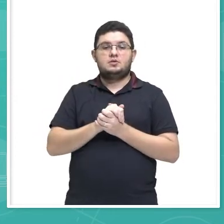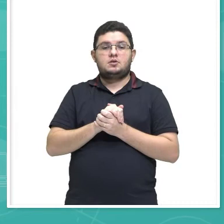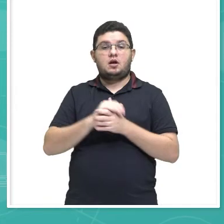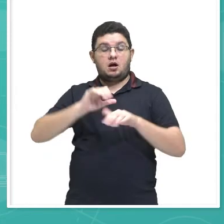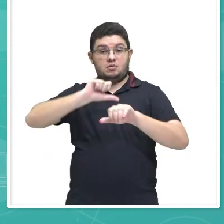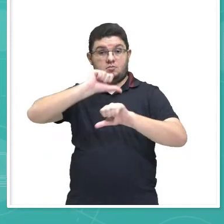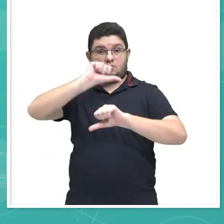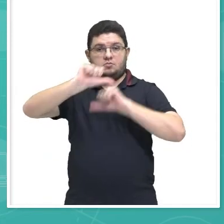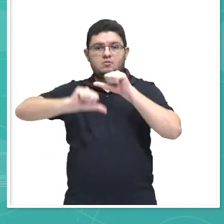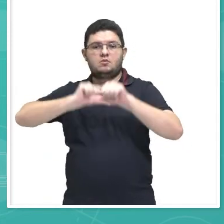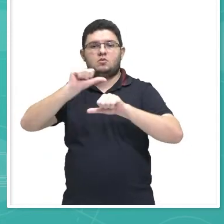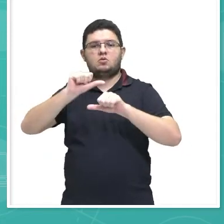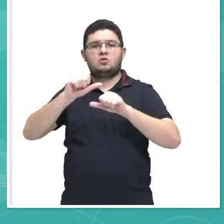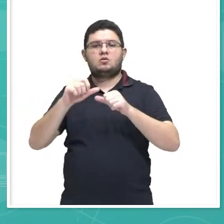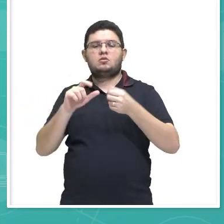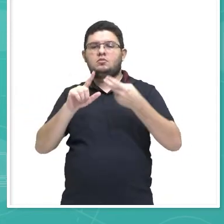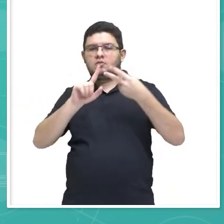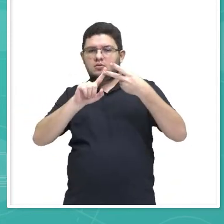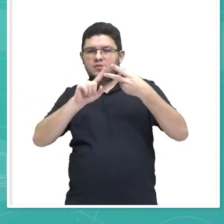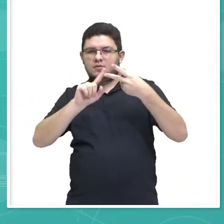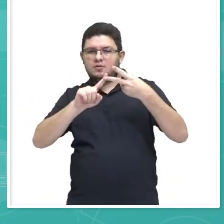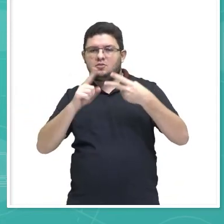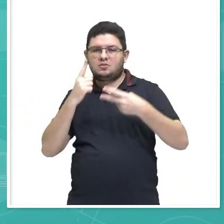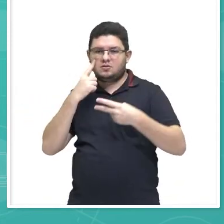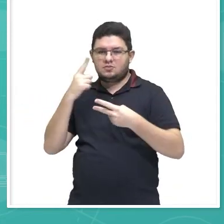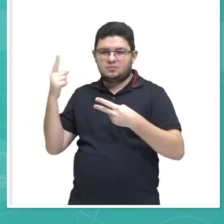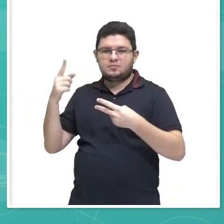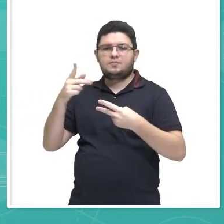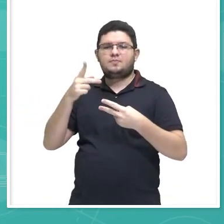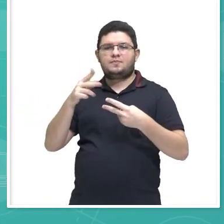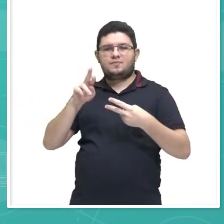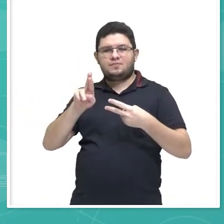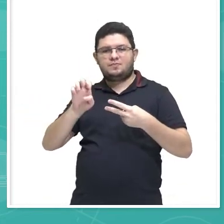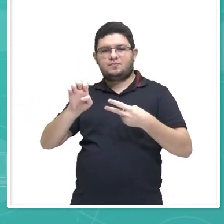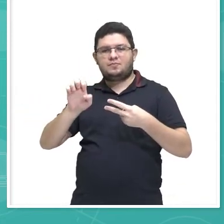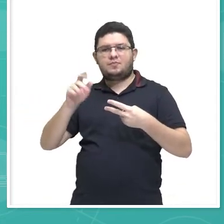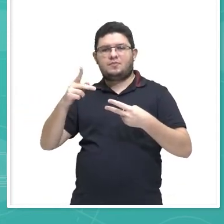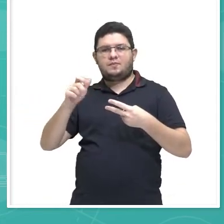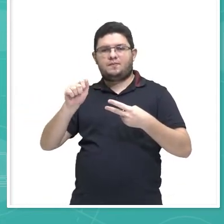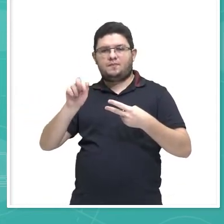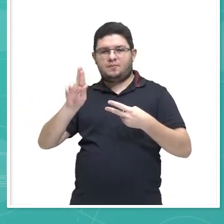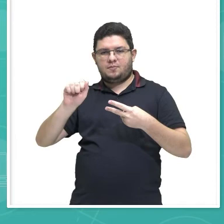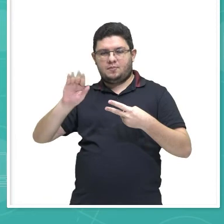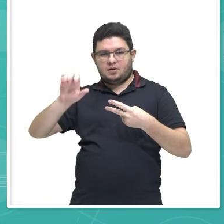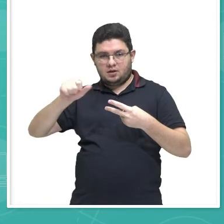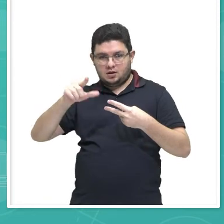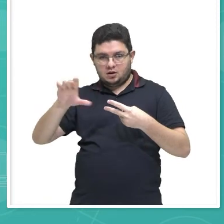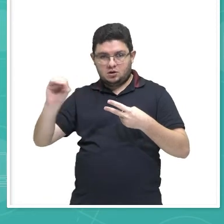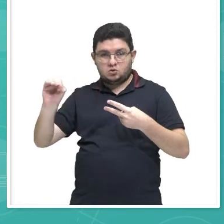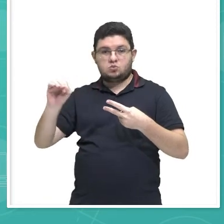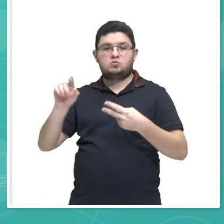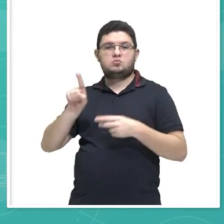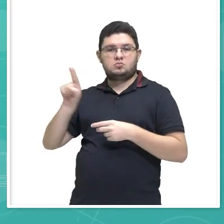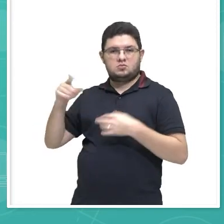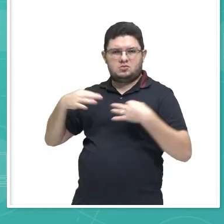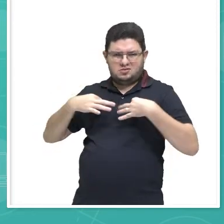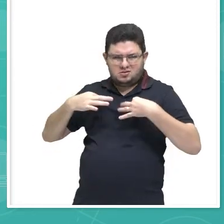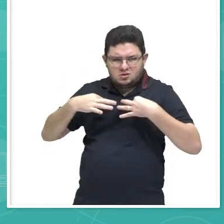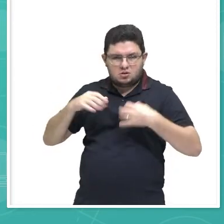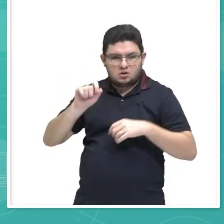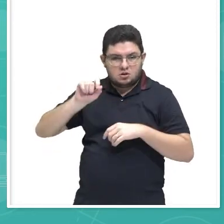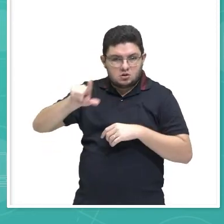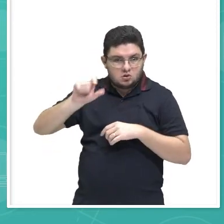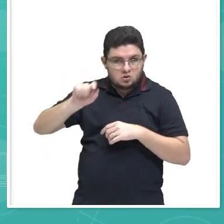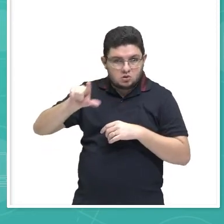conforto, tem a preparação, onde no caso quem está de azul, né, o judoca de